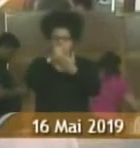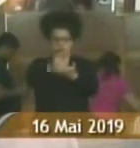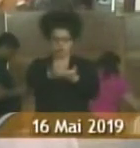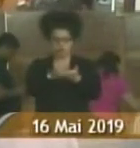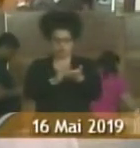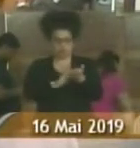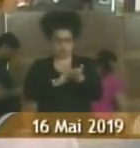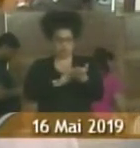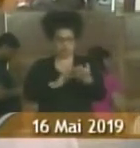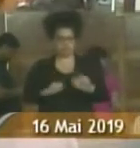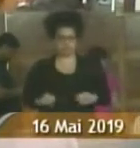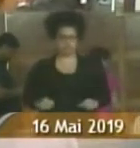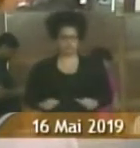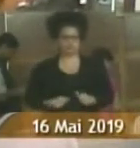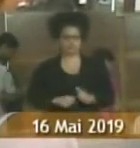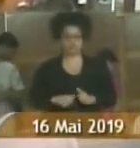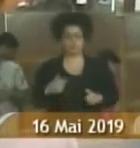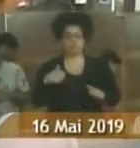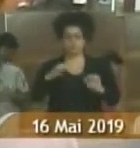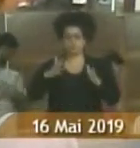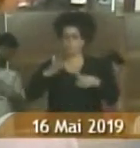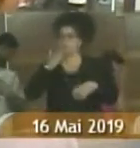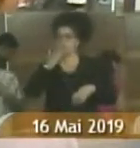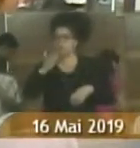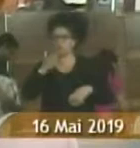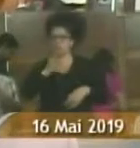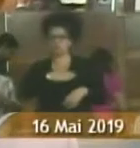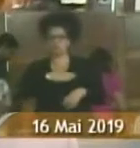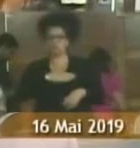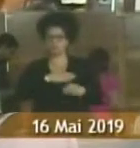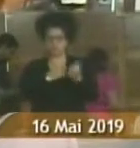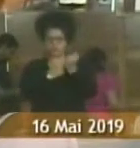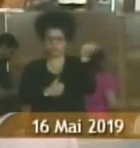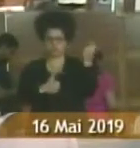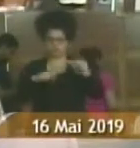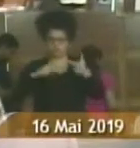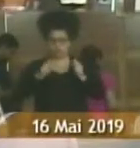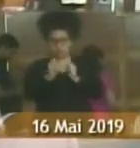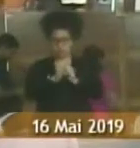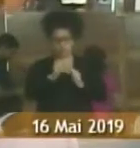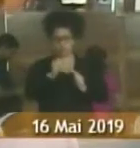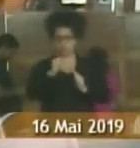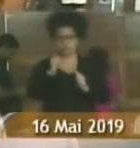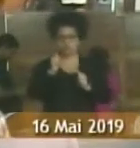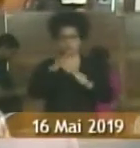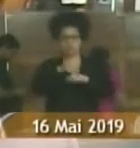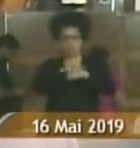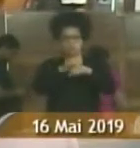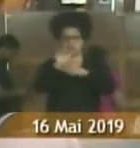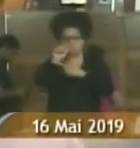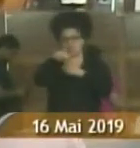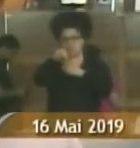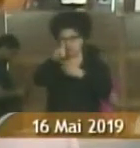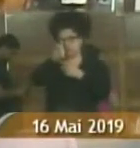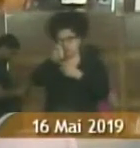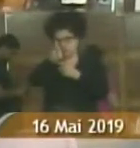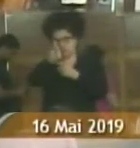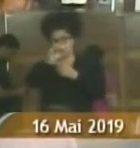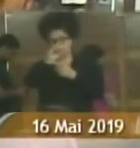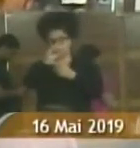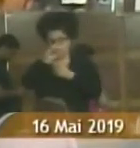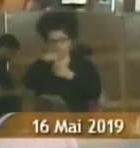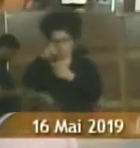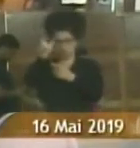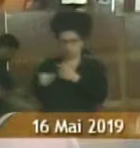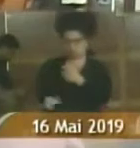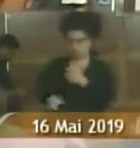meu chefe de gabinete, para procurar o Anderson. E isso, assim, eu fiquei sabendo semana passada, mas eu não acreditei, desculpe, mas eu não